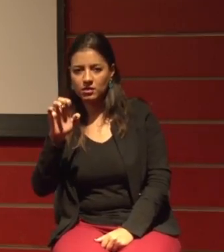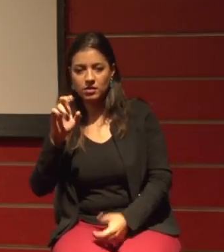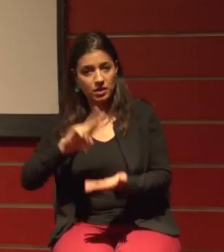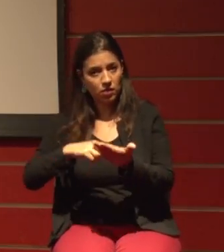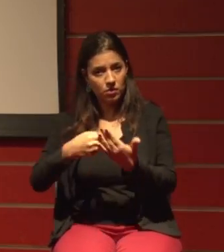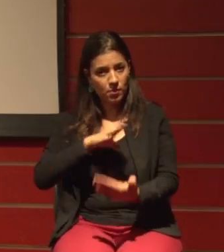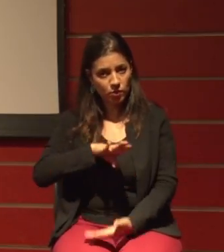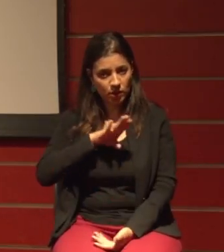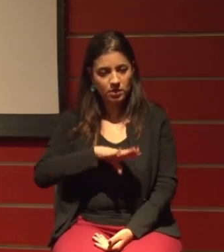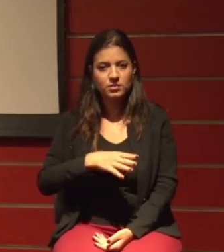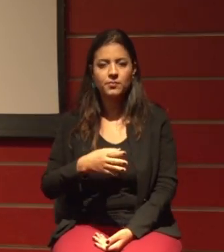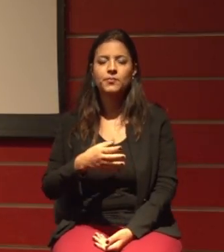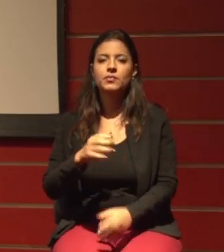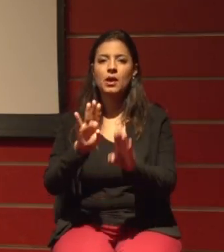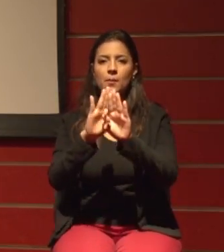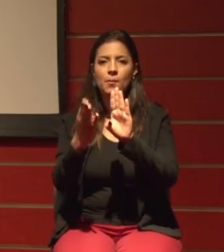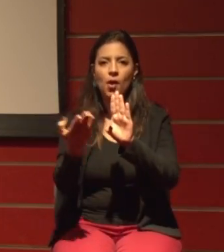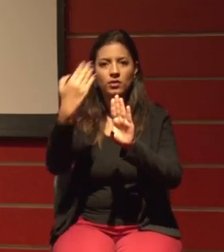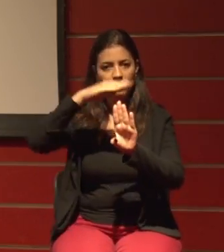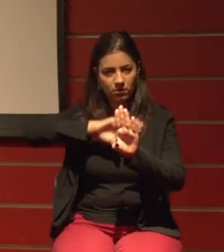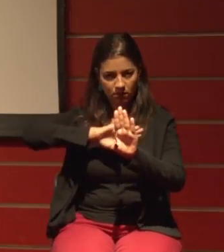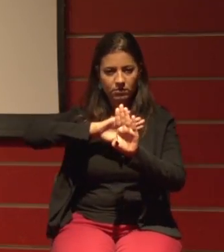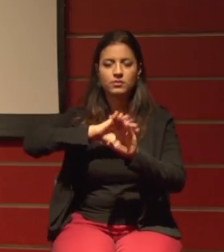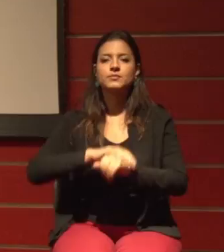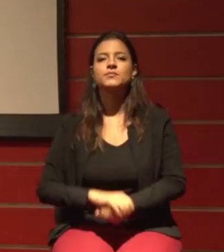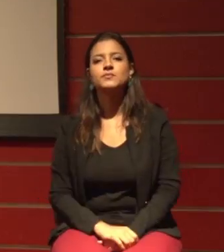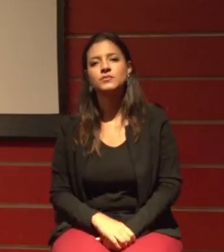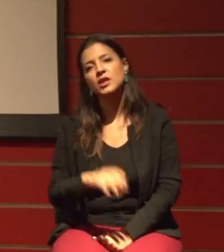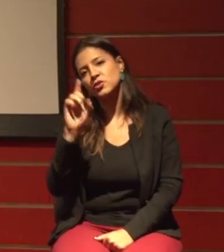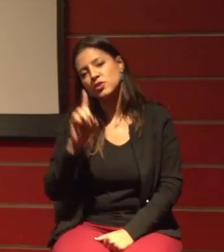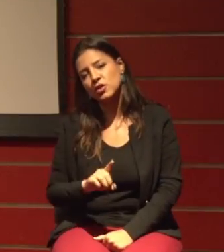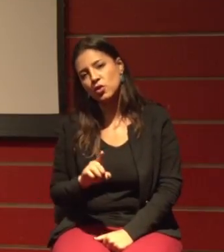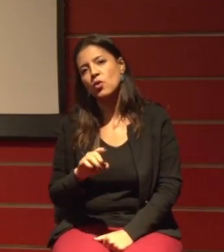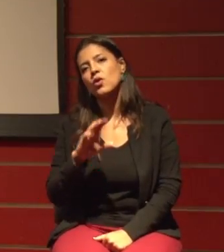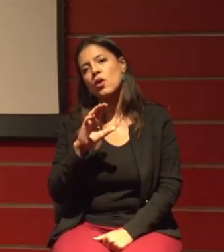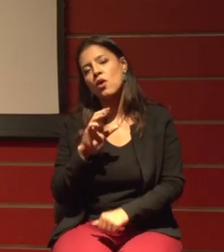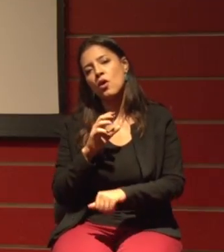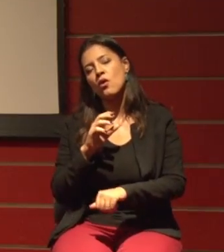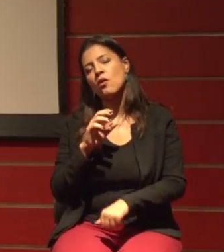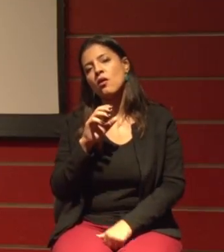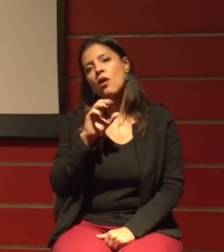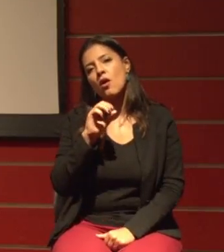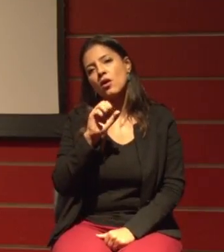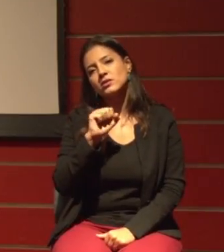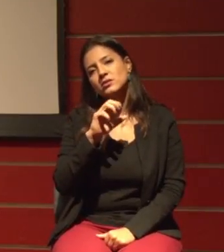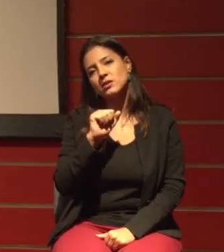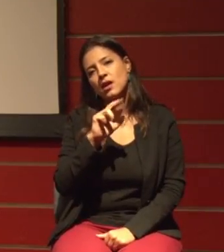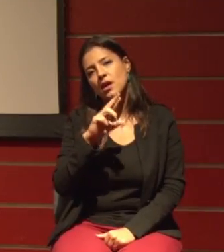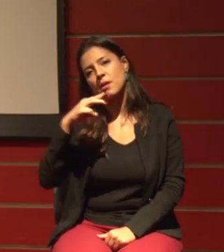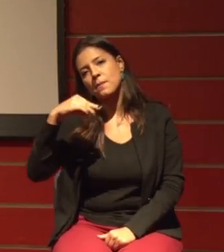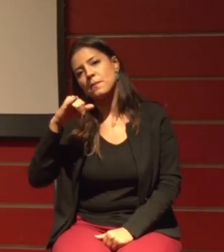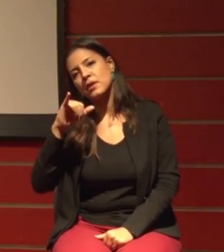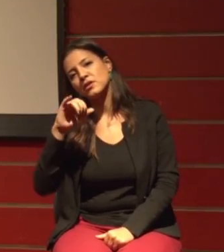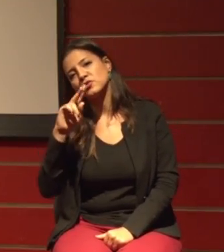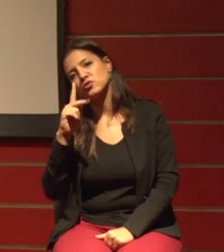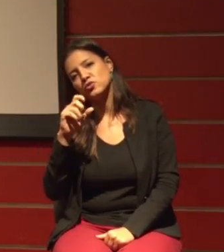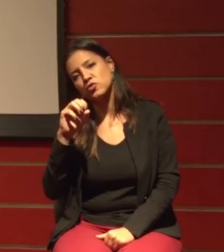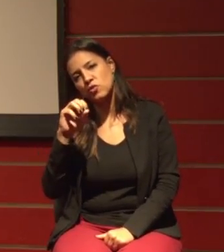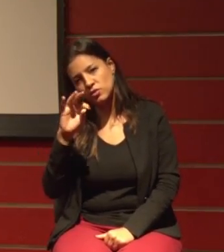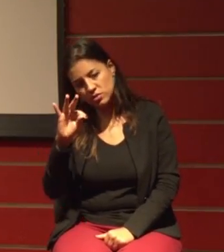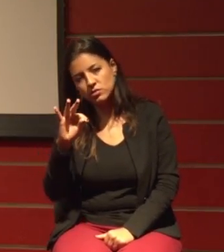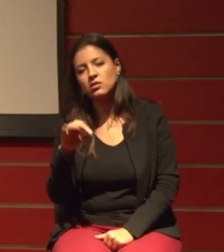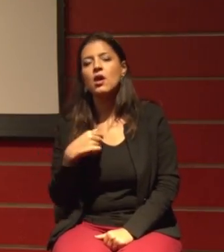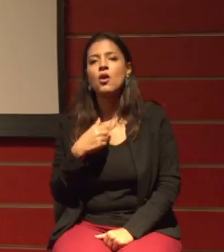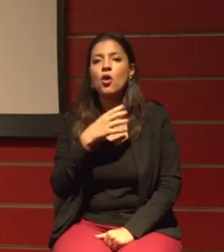dentro das nossas portas o diretor é o Oscar michot e a personagem que eu gosto é a Silvia landry